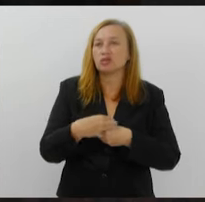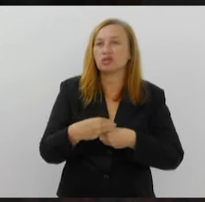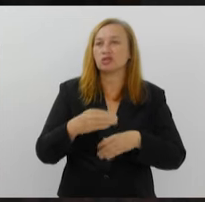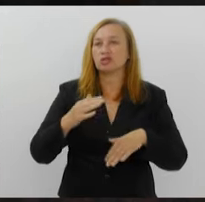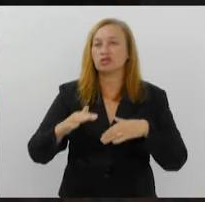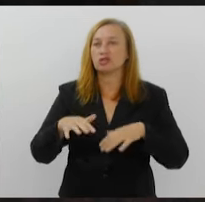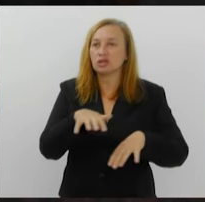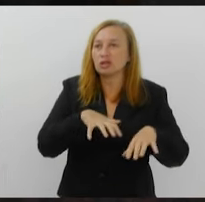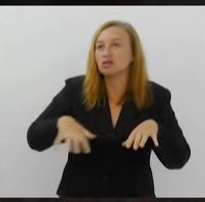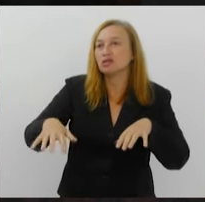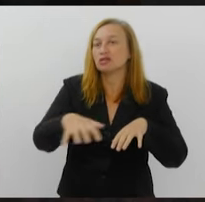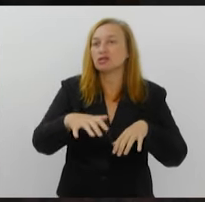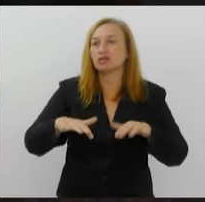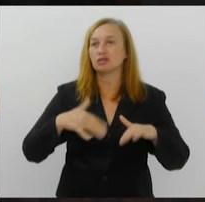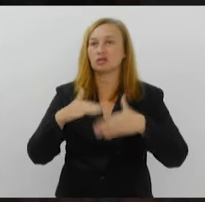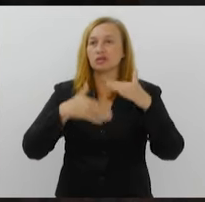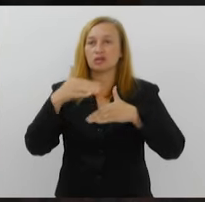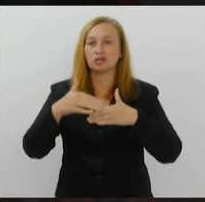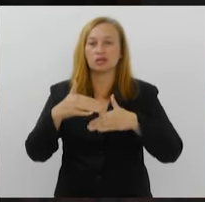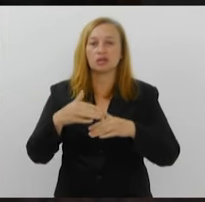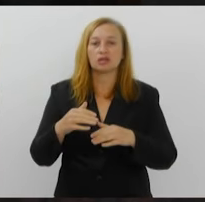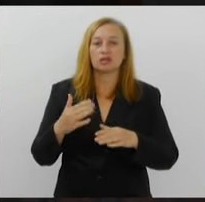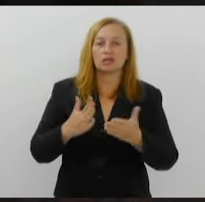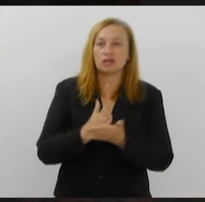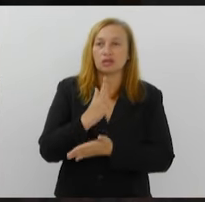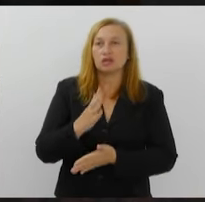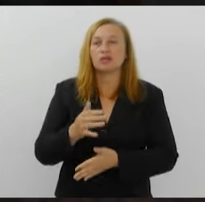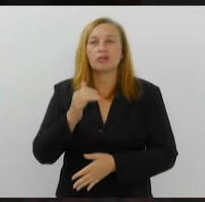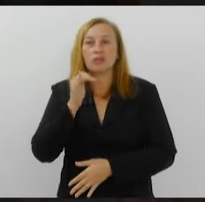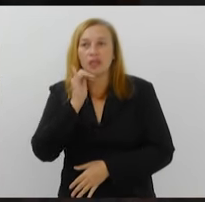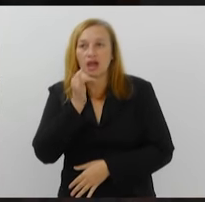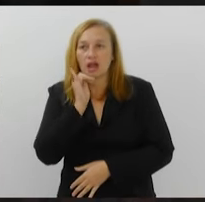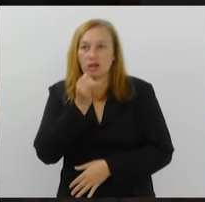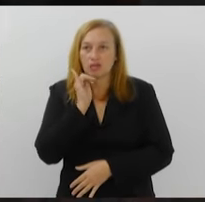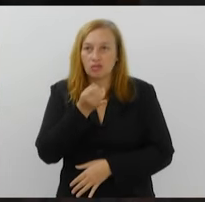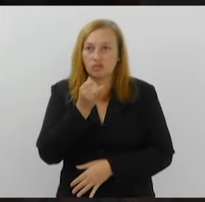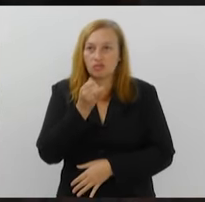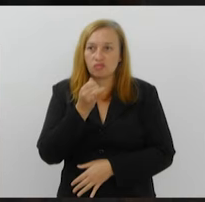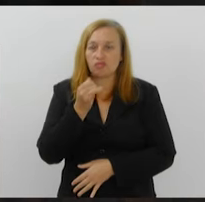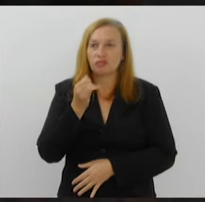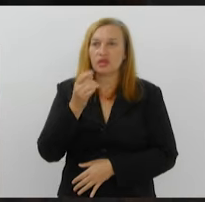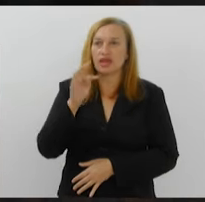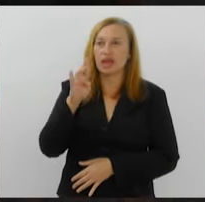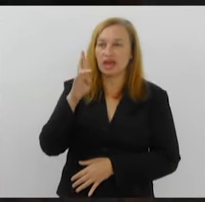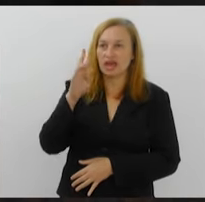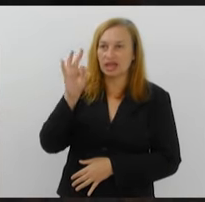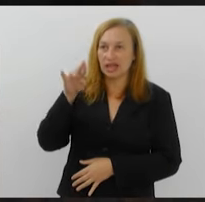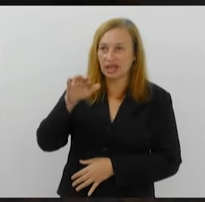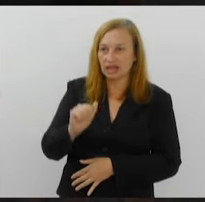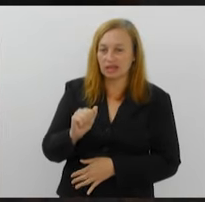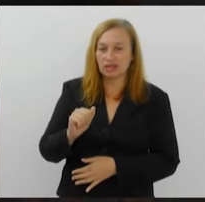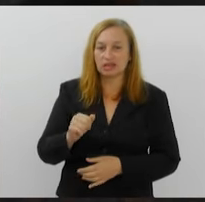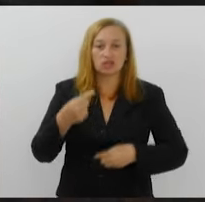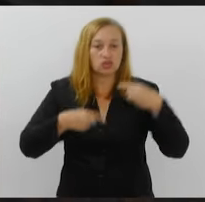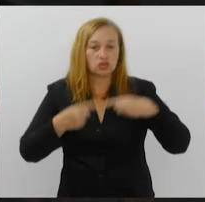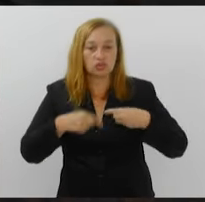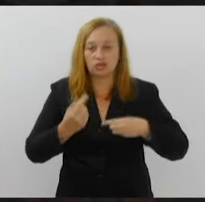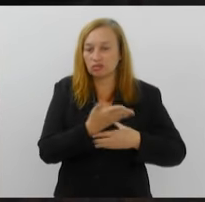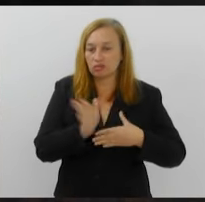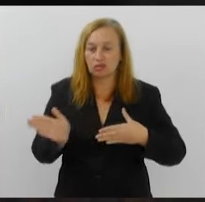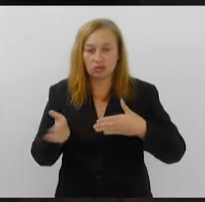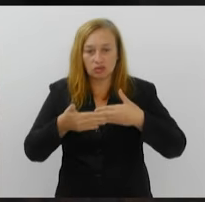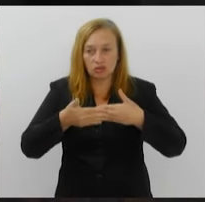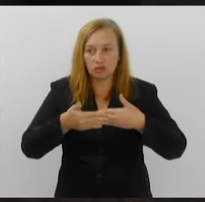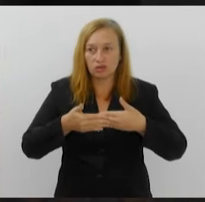favorável. Relatores, deputados Verônica Lima, Tande Vieira e Renato Machado. Em discussão, não havendo quem queira discutir, encerrada